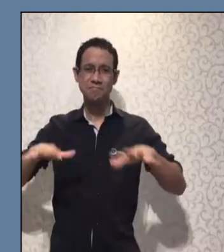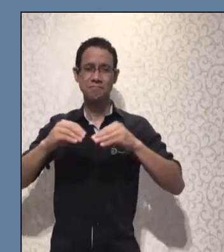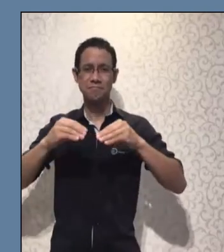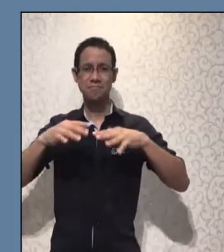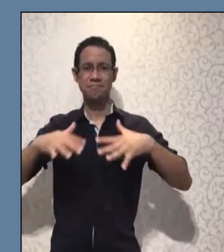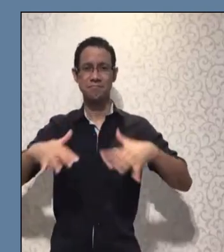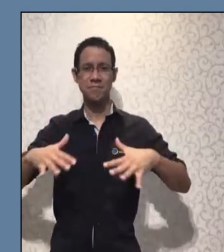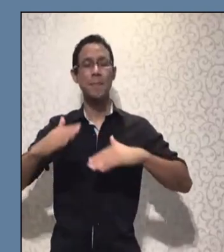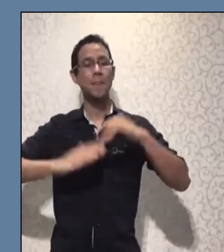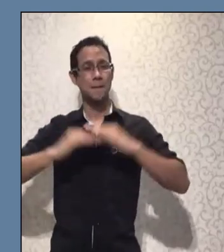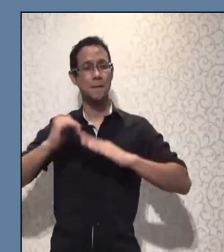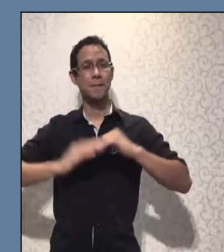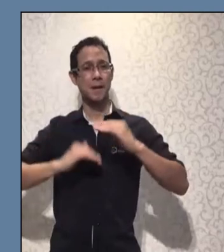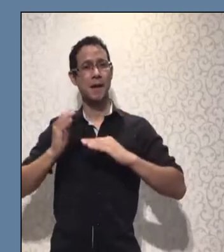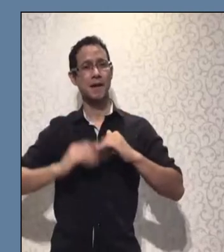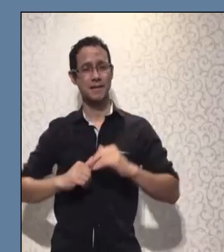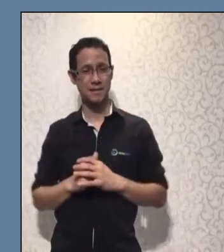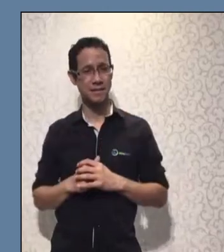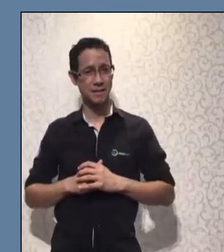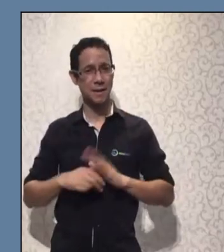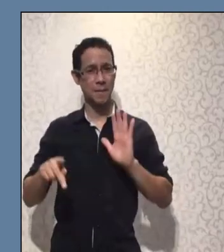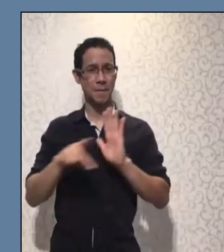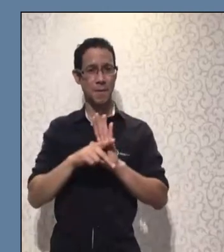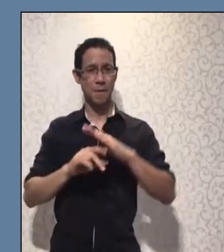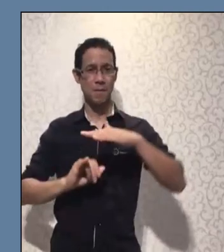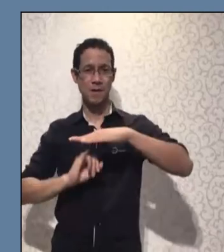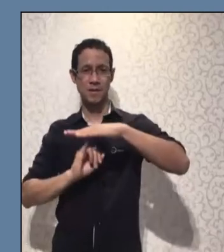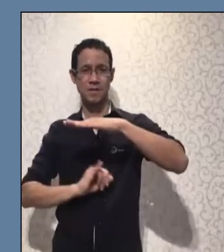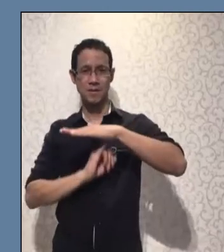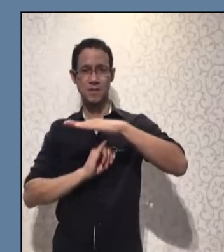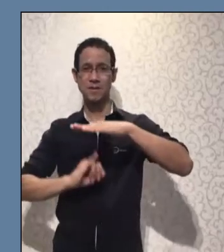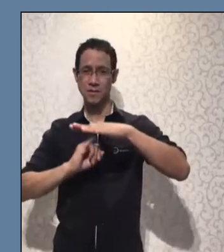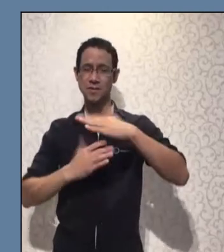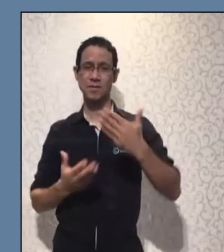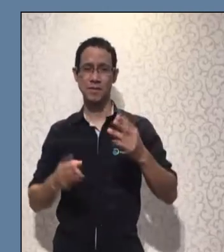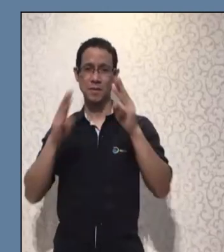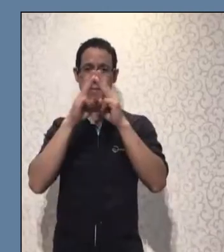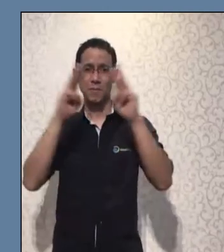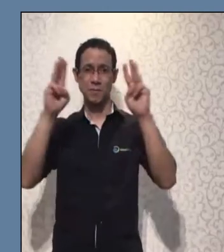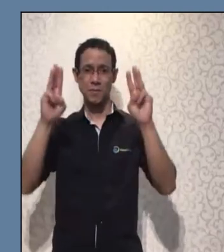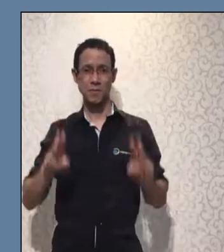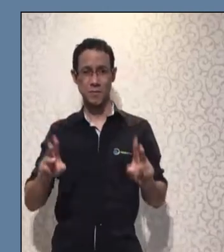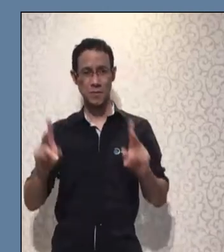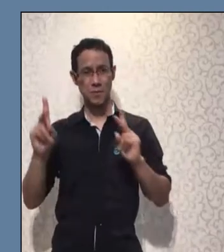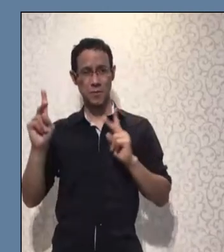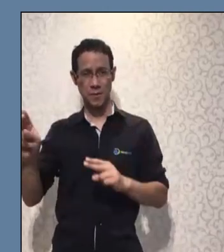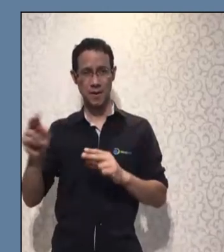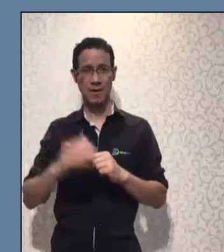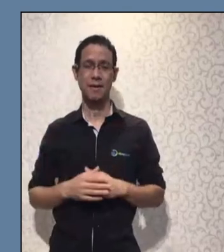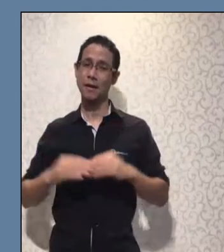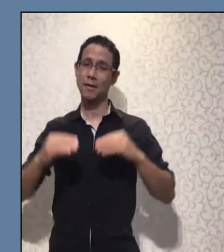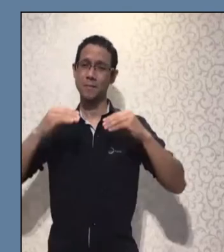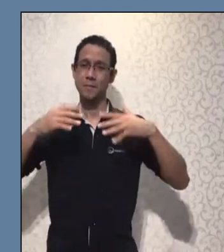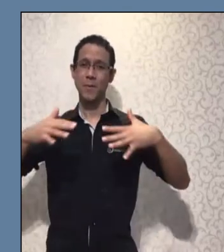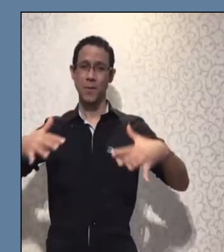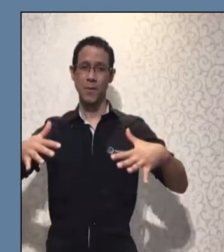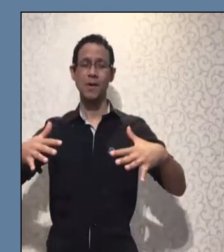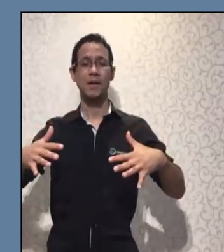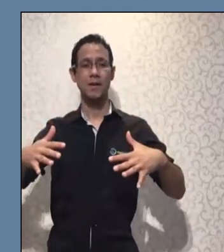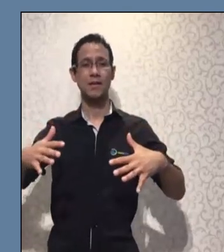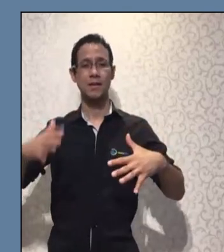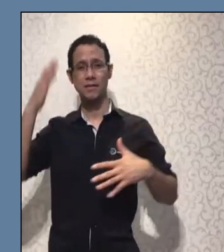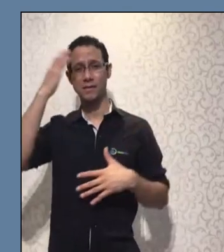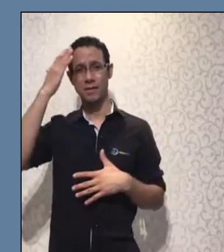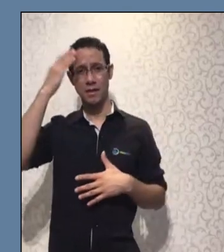são típicas de uma instituição museológica como um museu. E nesse sentido, acho que polinizando um saber ali naquele território e agregando